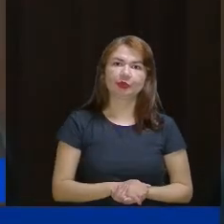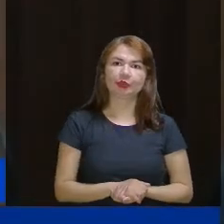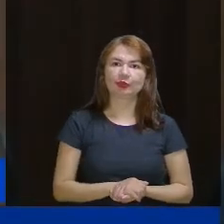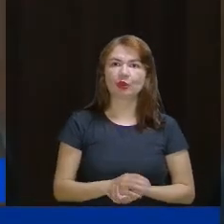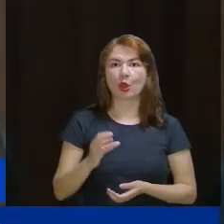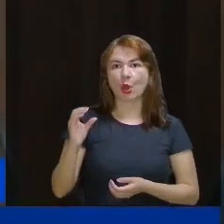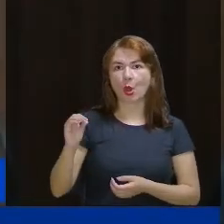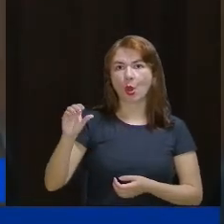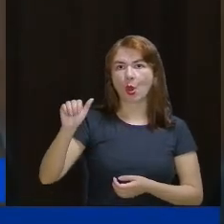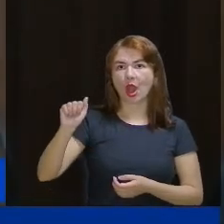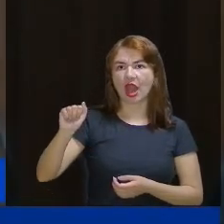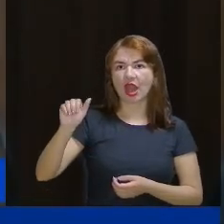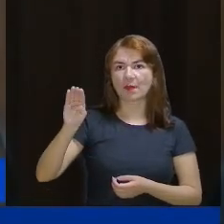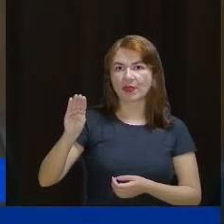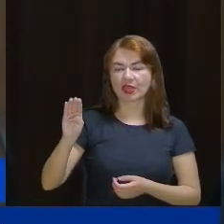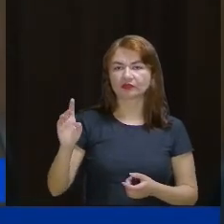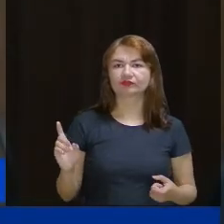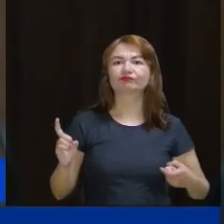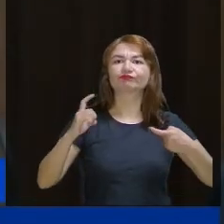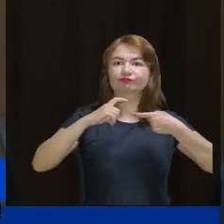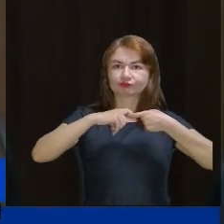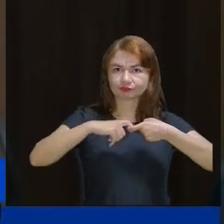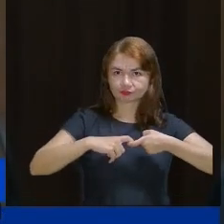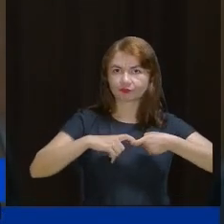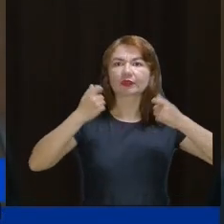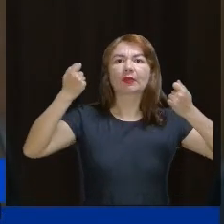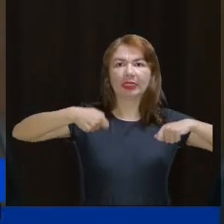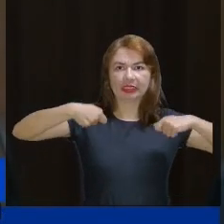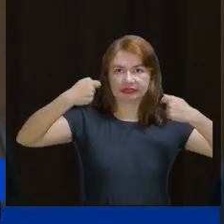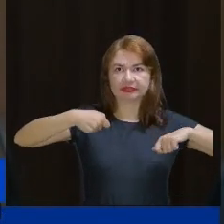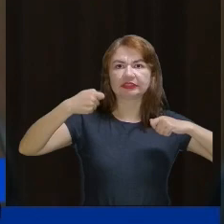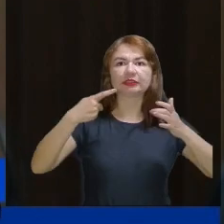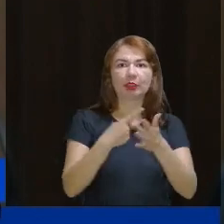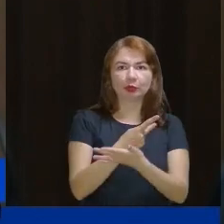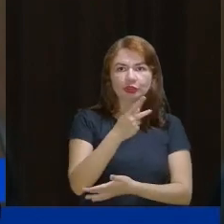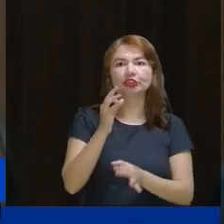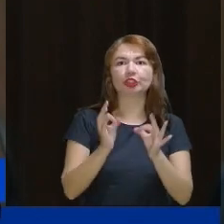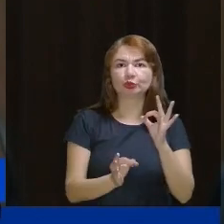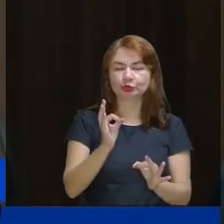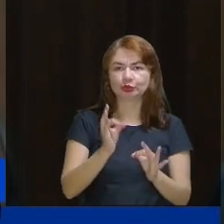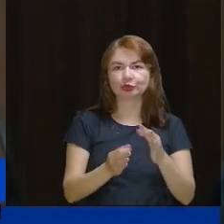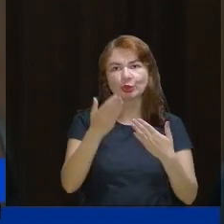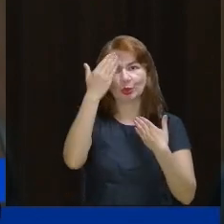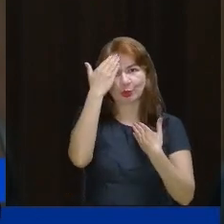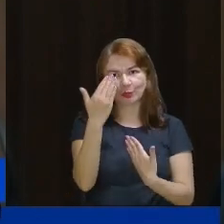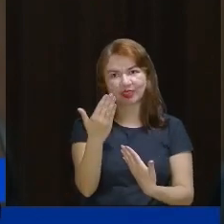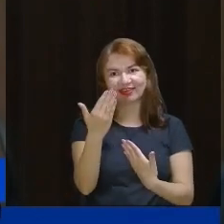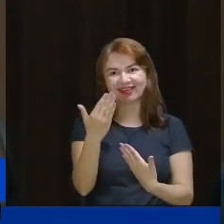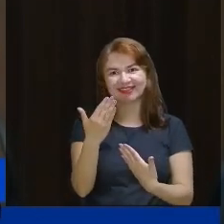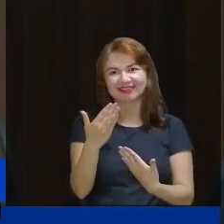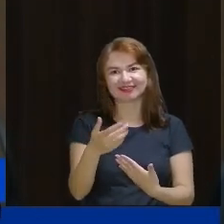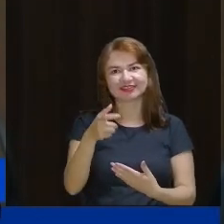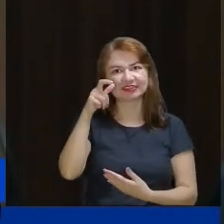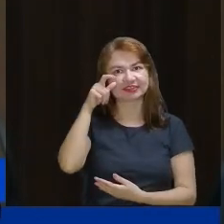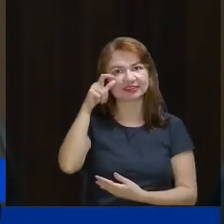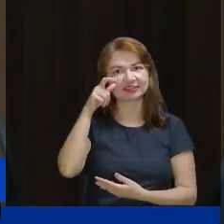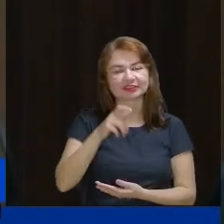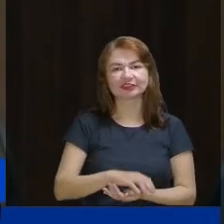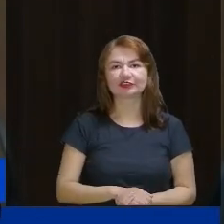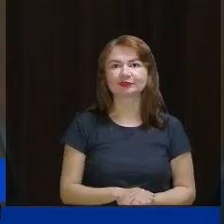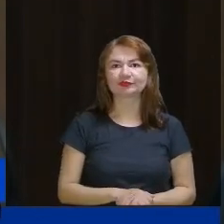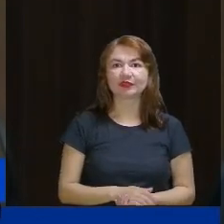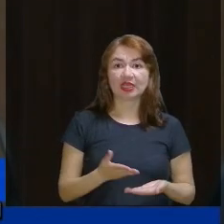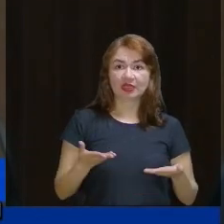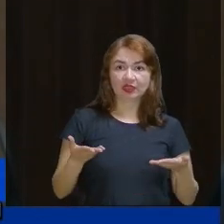OAB, nós não temos justiça nesse país. Então, muito obrigado a todos e a todas que nos acompanharam até